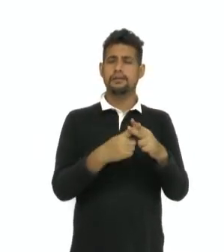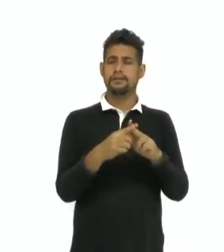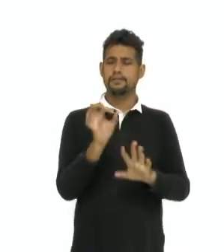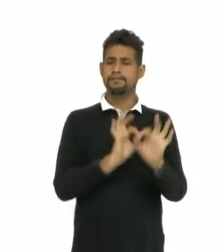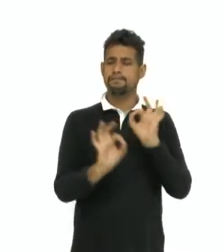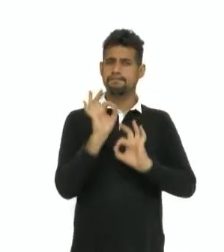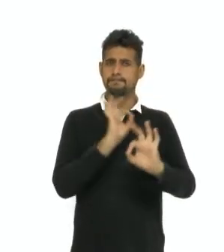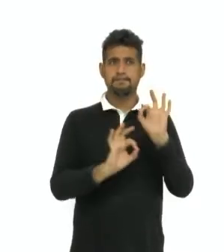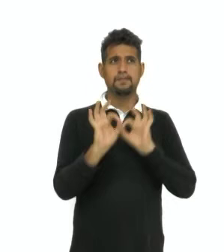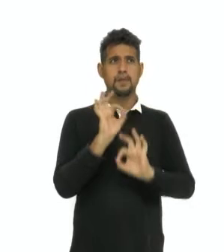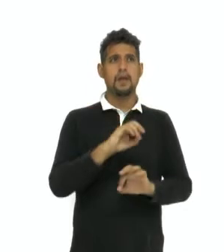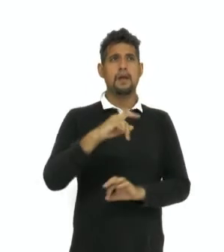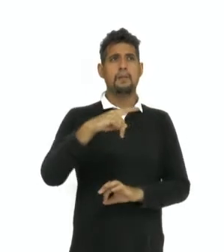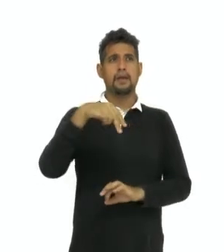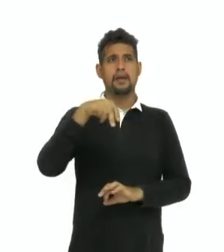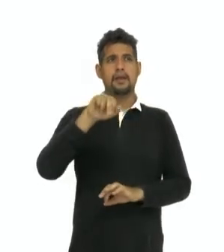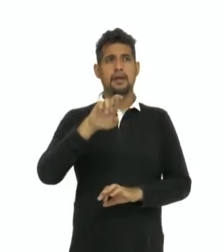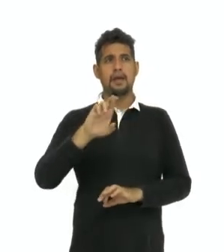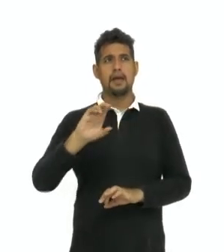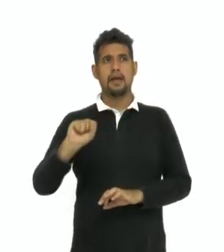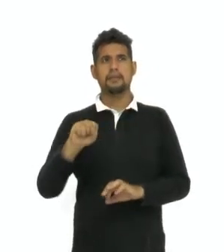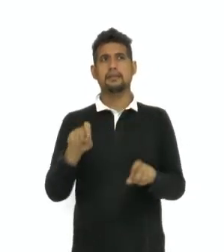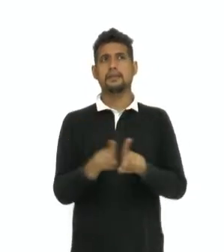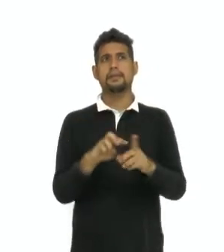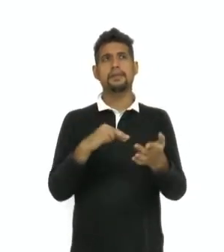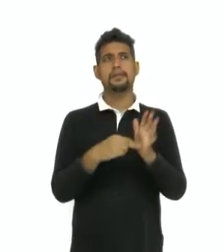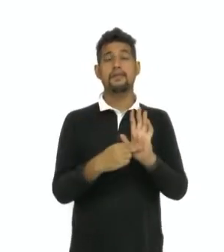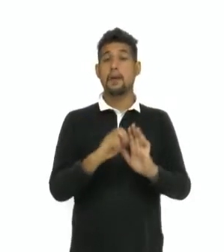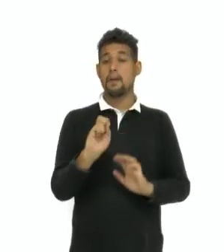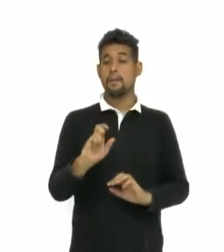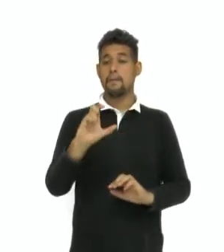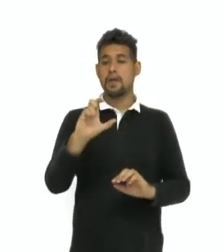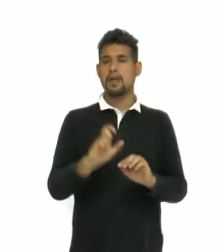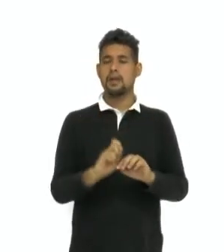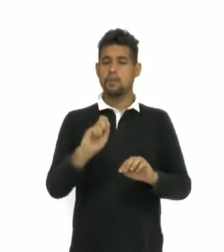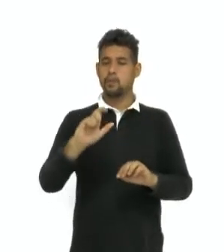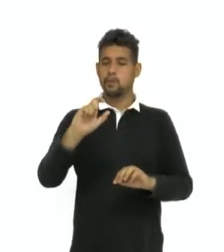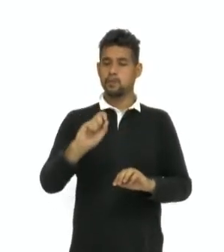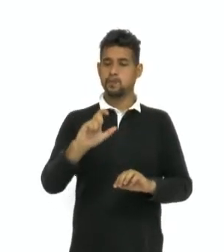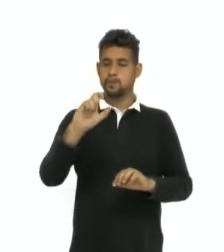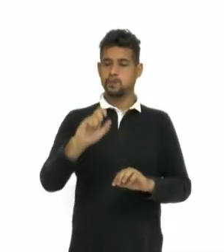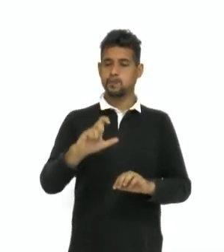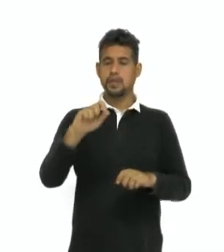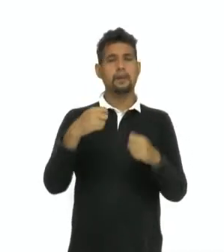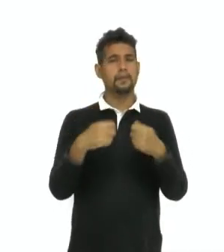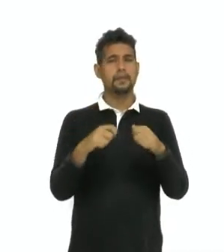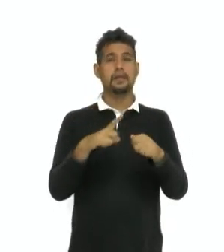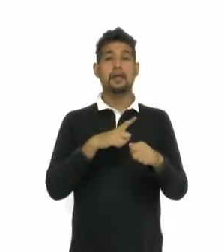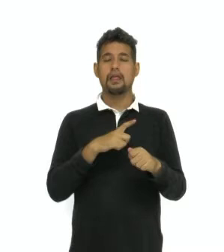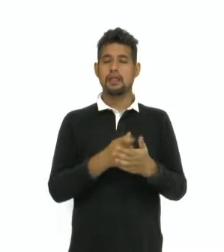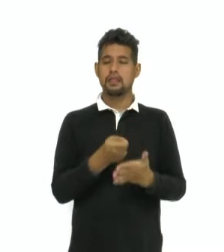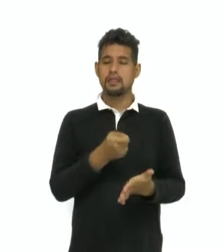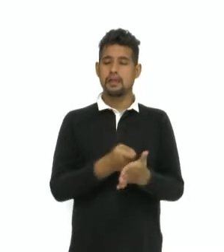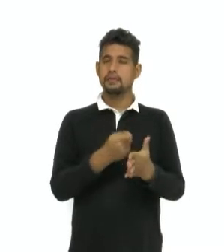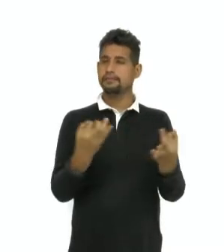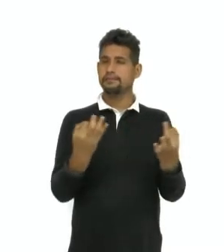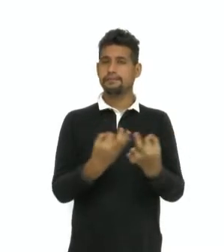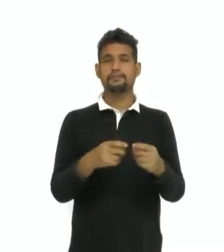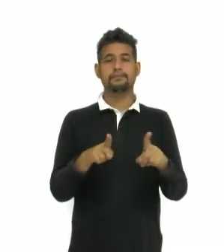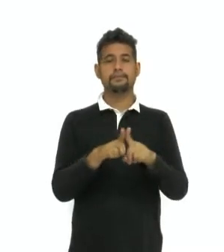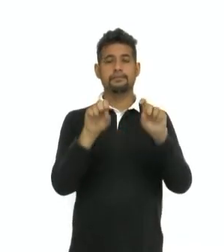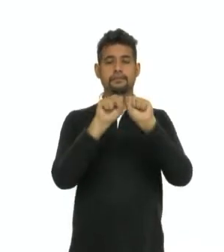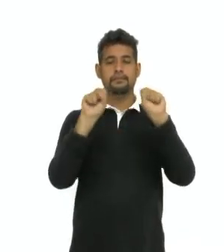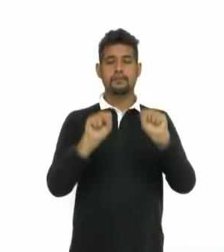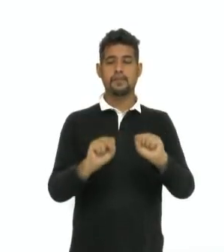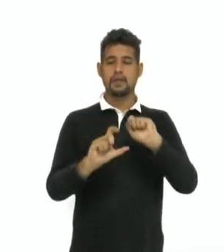Sólidos, PNRS. Estabelece que pilhas e baterias são produtos que devem participar obrigatoriamente do sistema